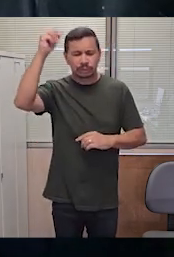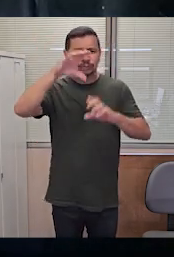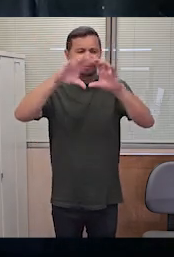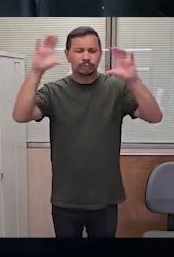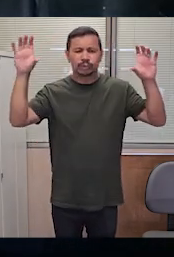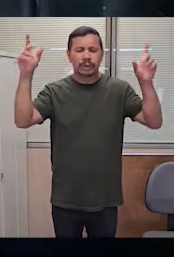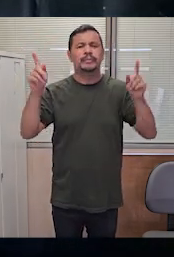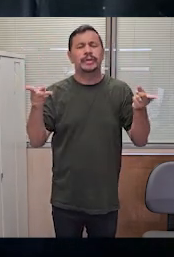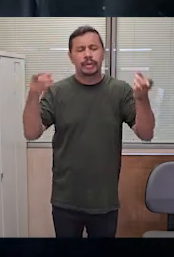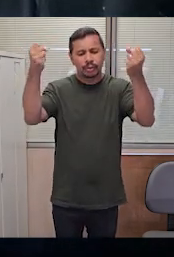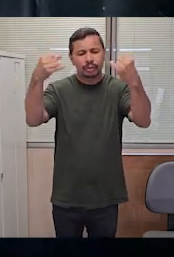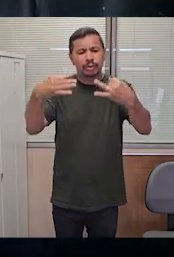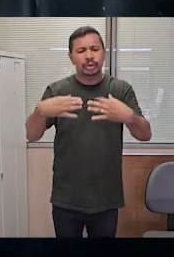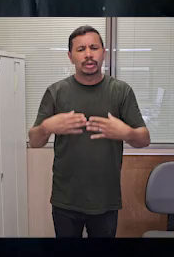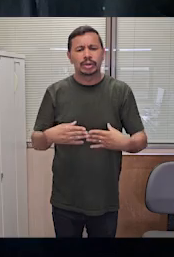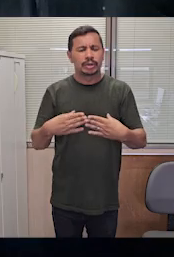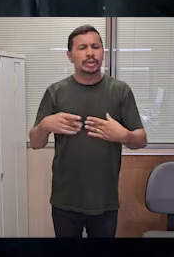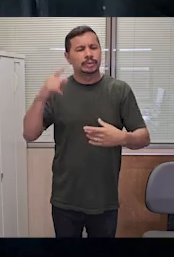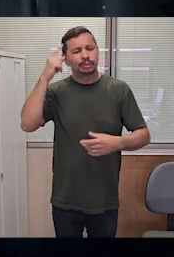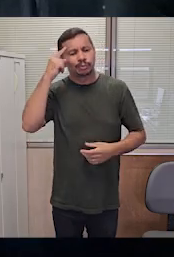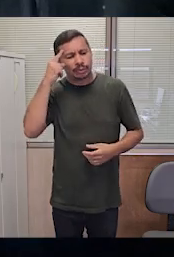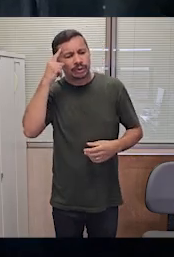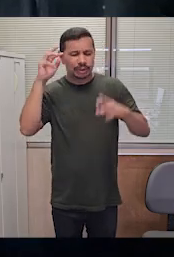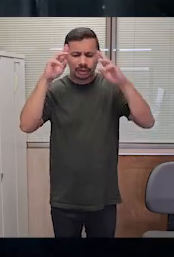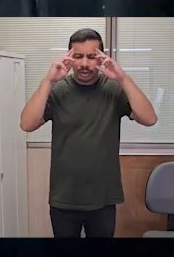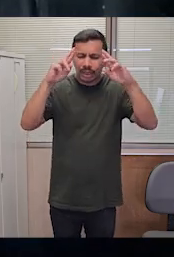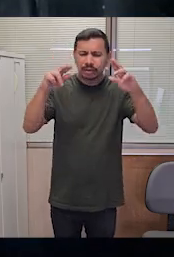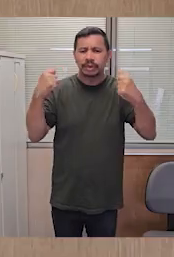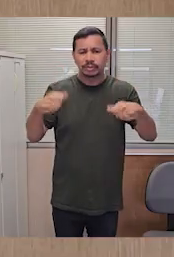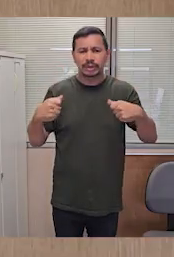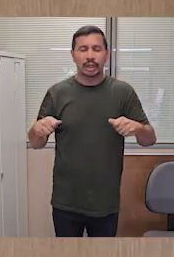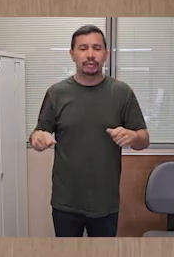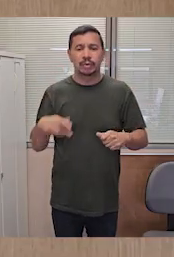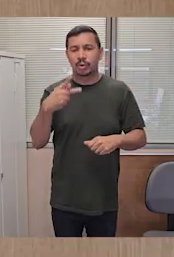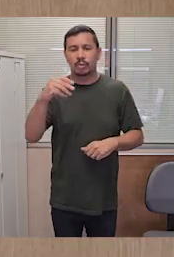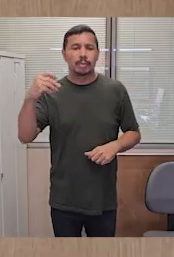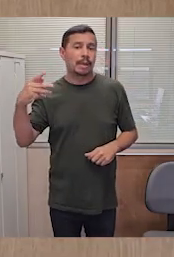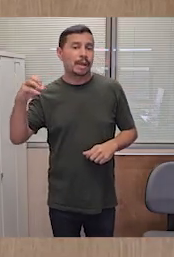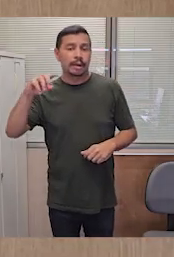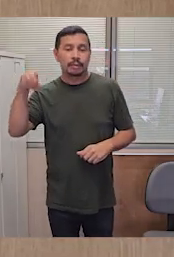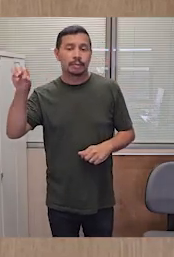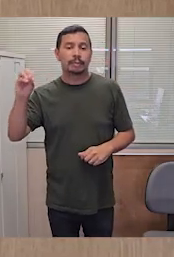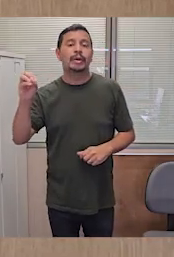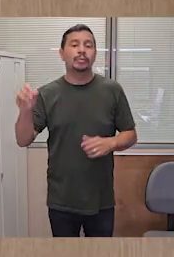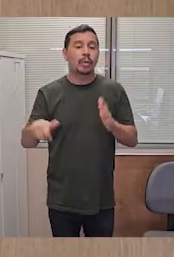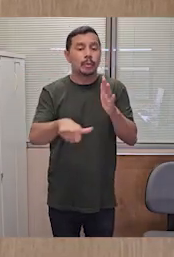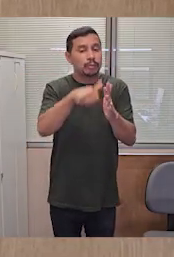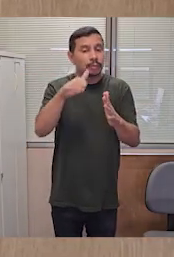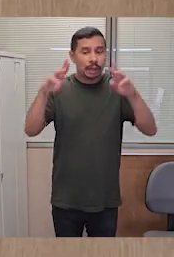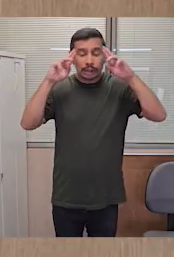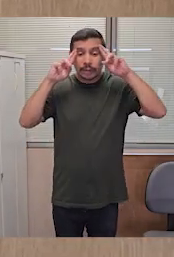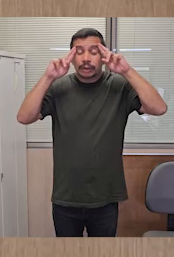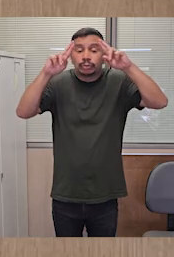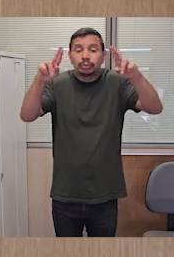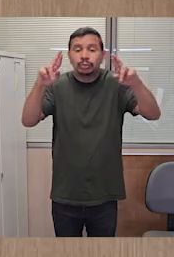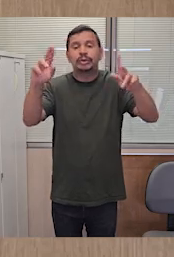esse que falava muitas vezes tinha 90, 80. Papão, primeiro, que ele tinha assim